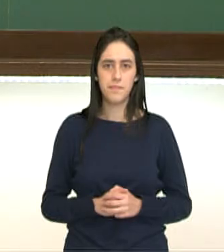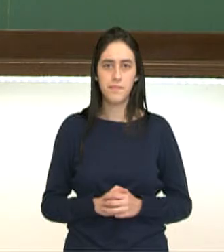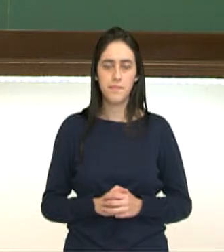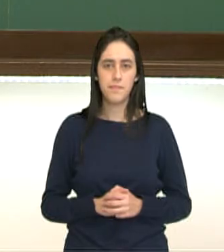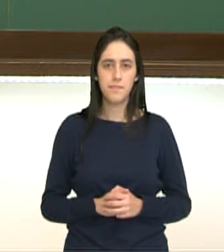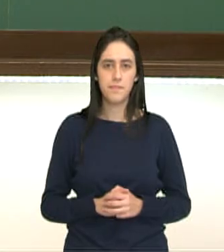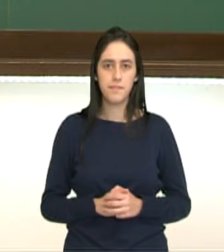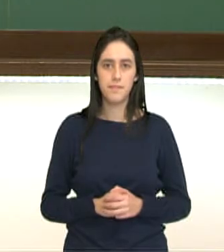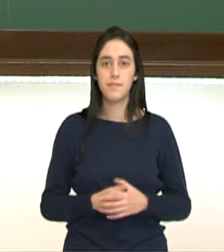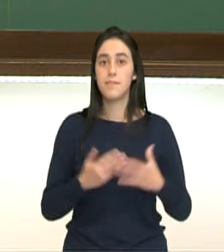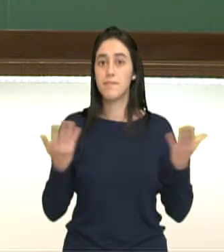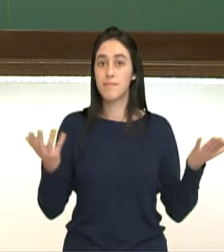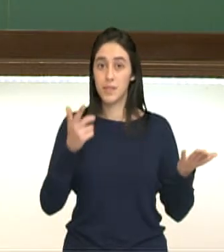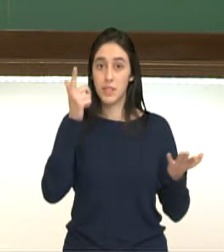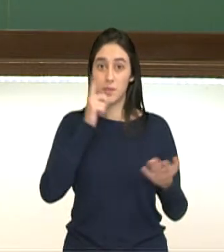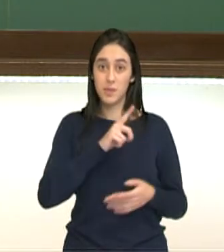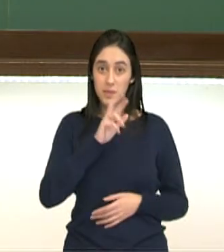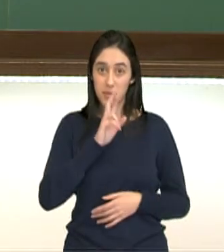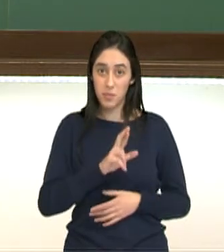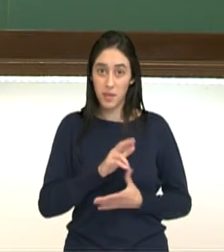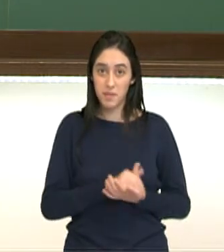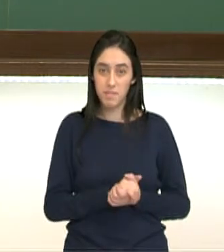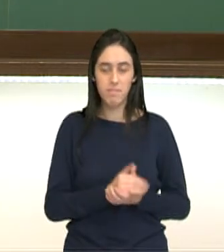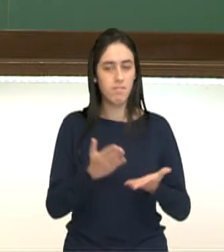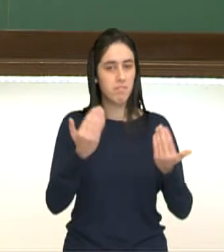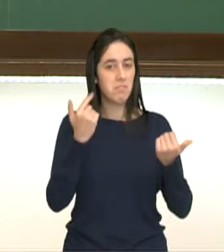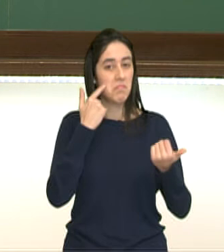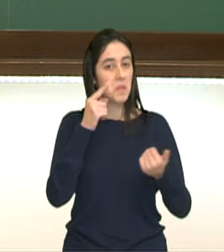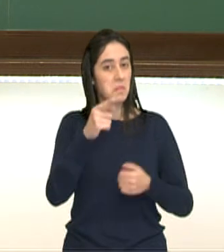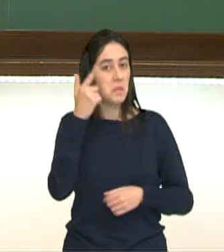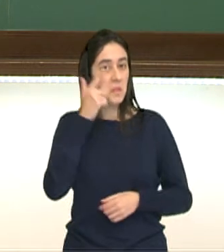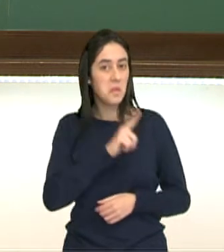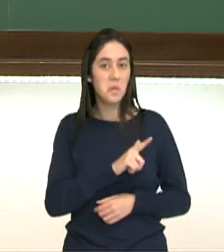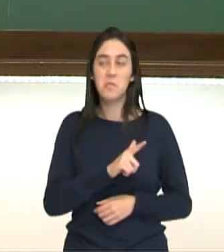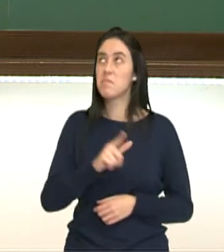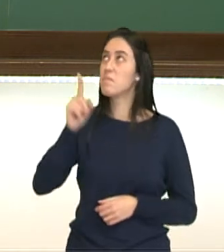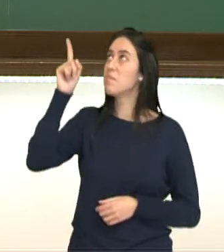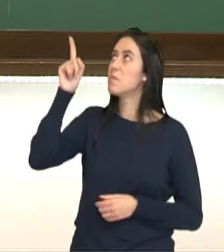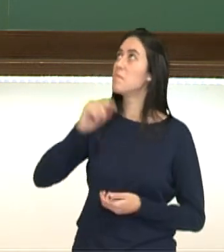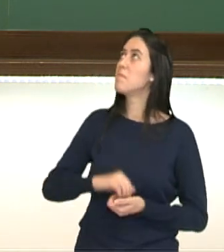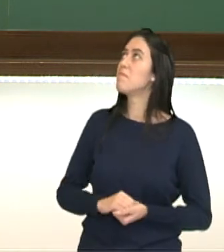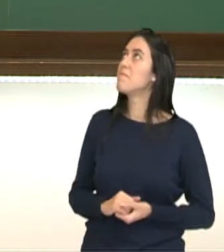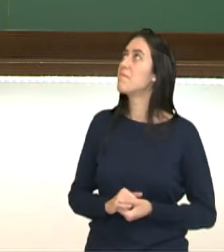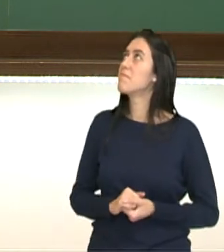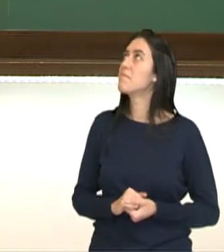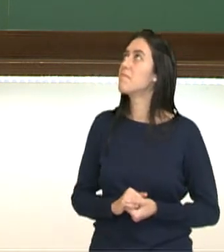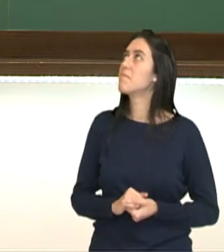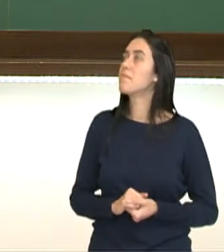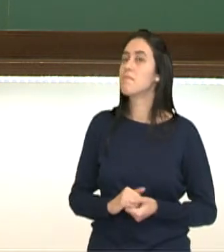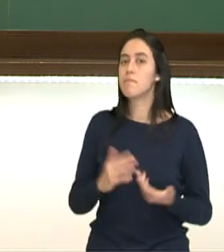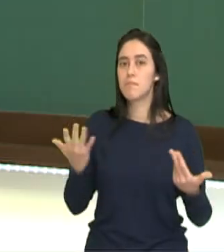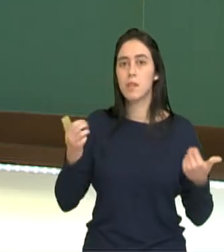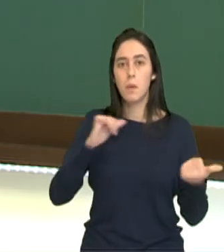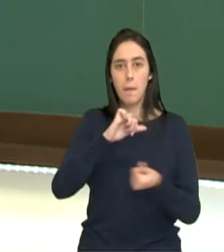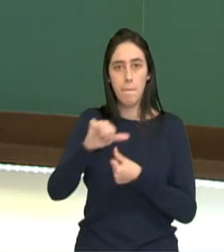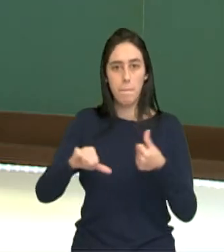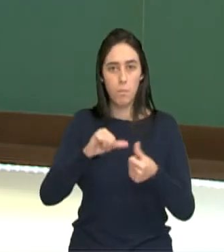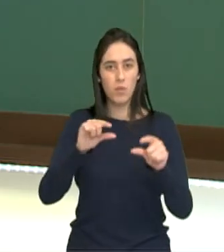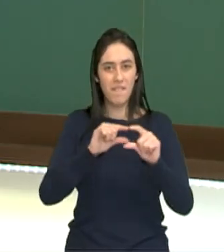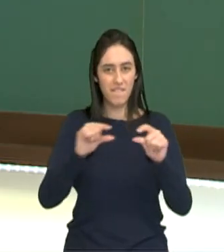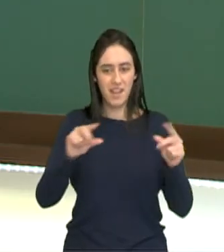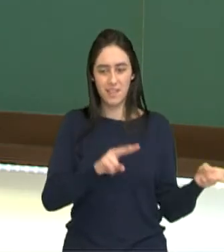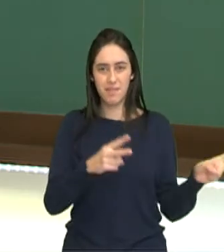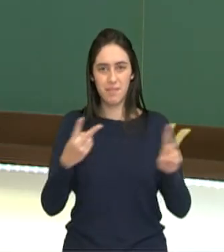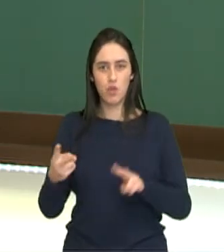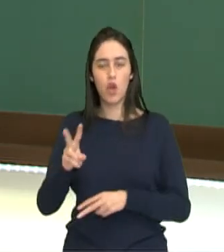E aí, pessoal, resolveram as questões? Vamos verificar se vocês acertaram? Olha só. Então, para modificar essas frases para a voz passiva, como eu já